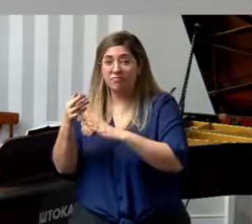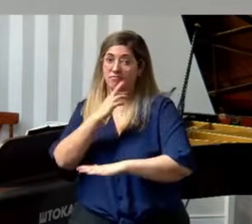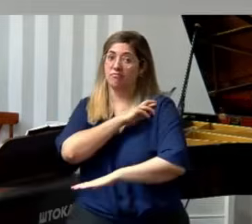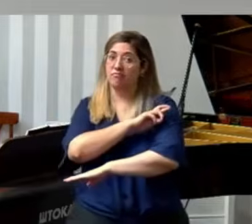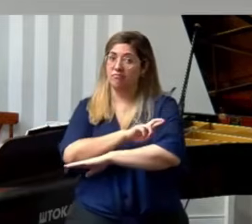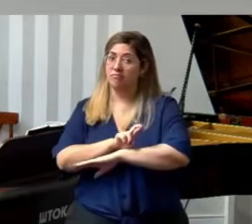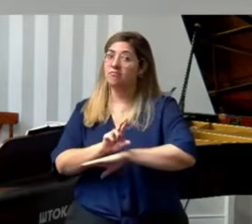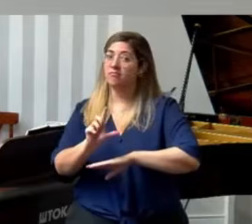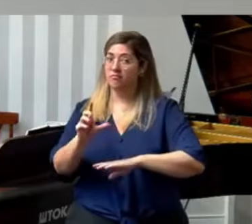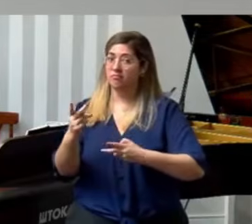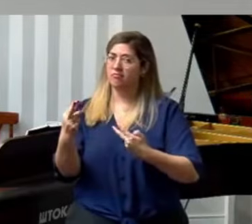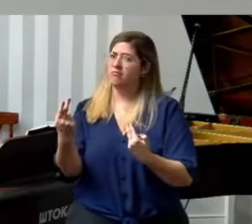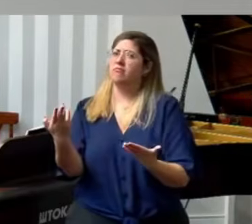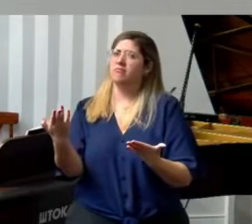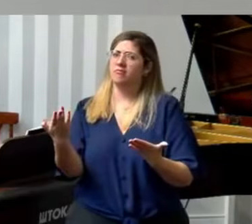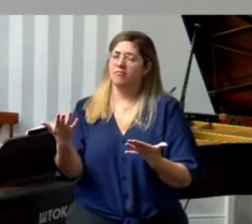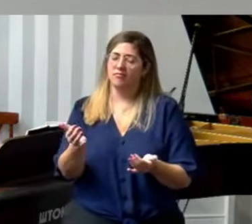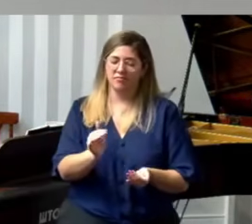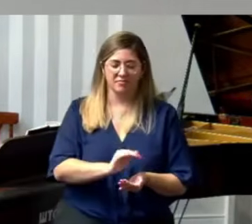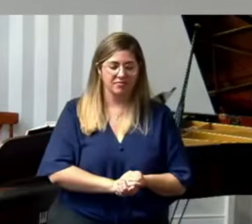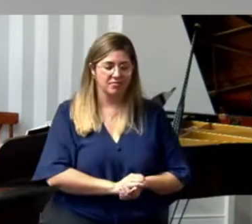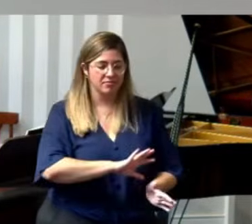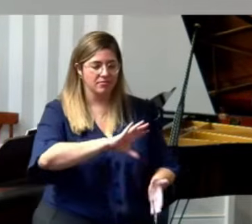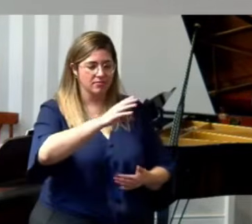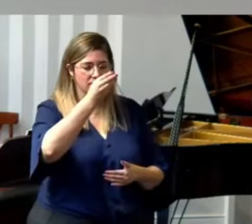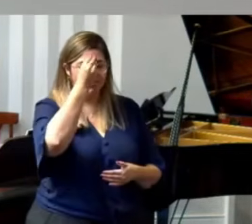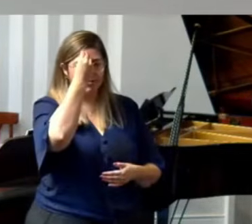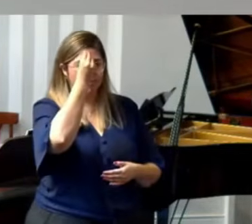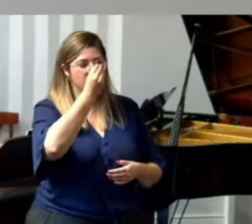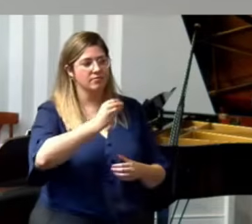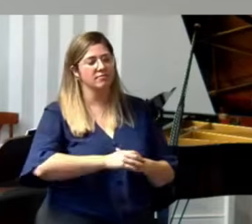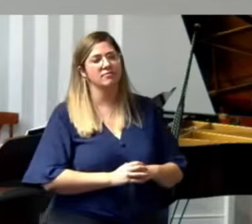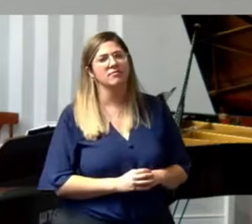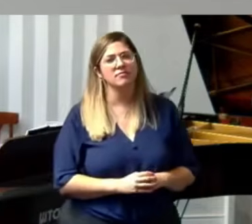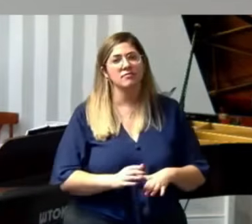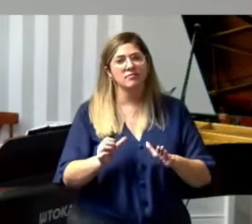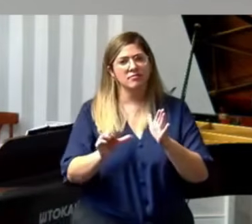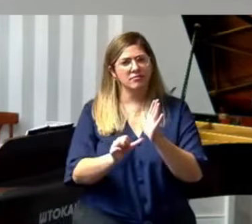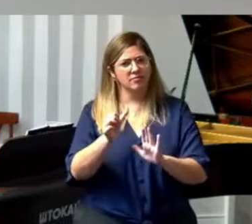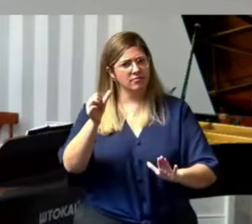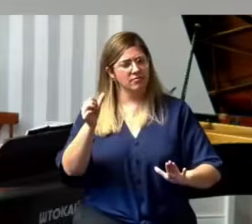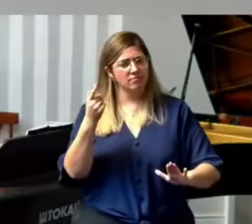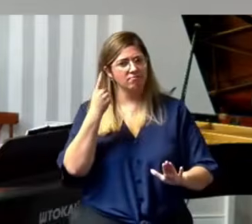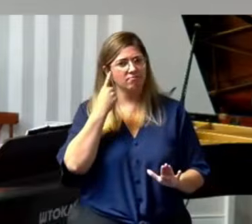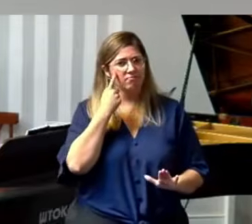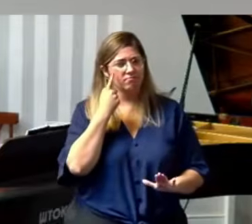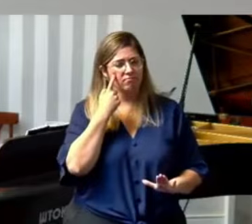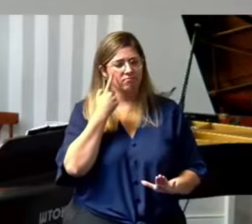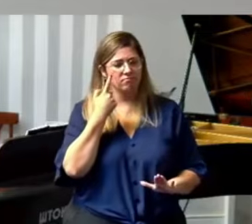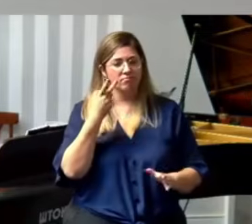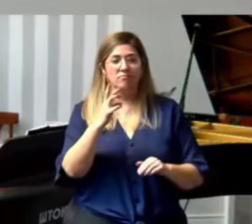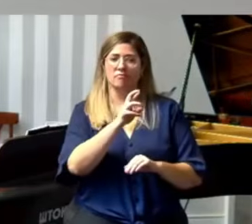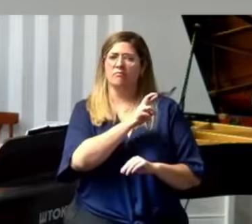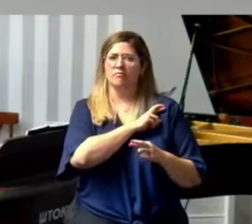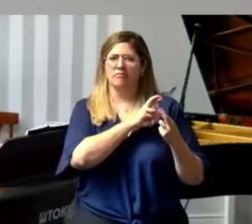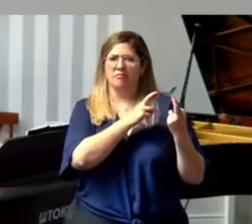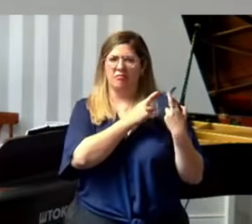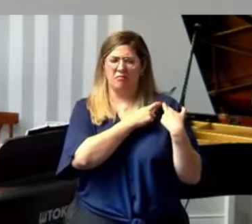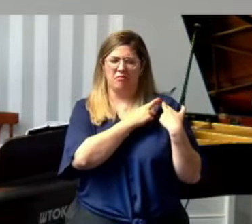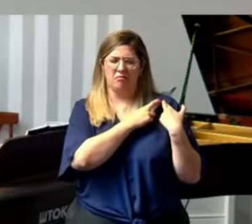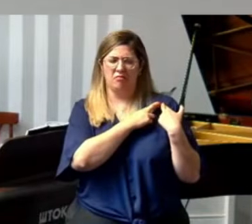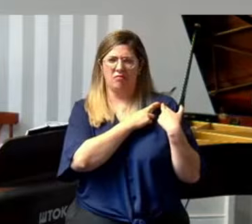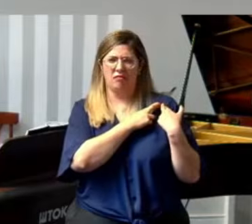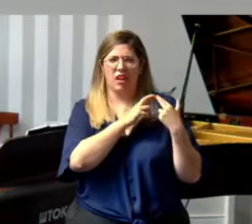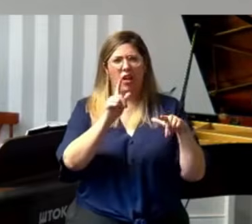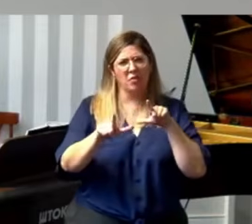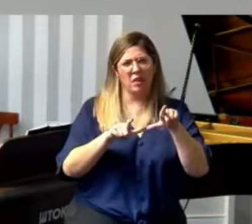responsabilidade. Num primeiro momento, nós podemos olhar para esse texto e pensar o seguinte: esta responsabilidade tem a ver com